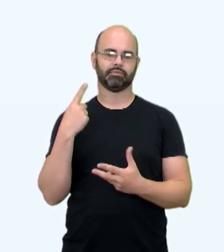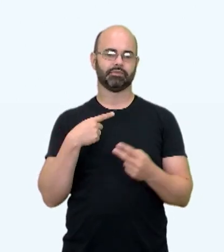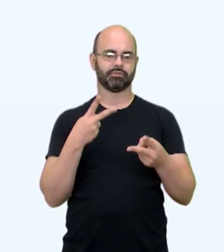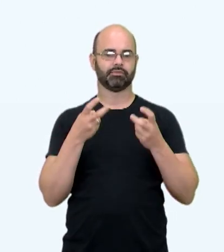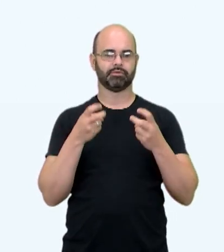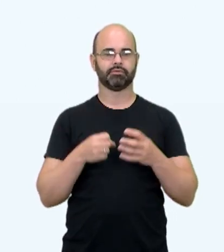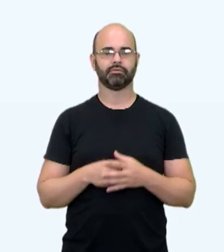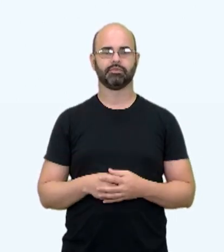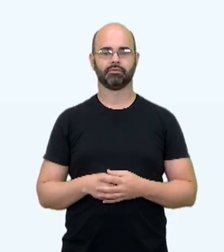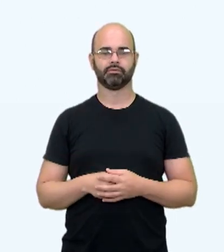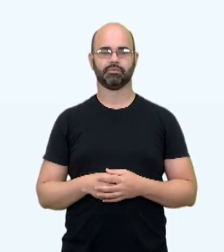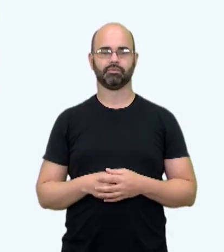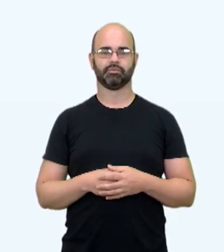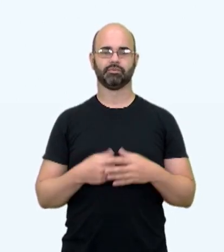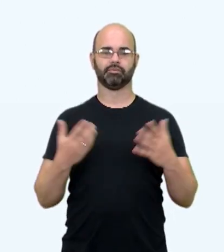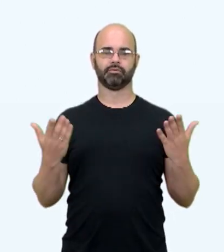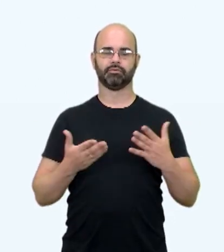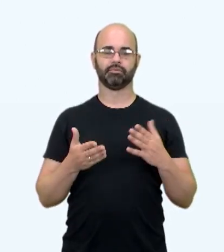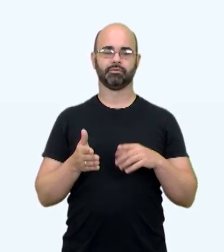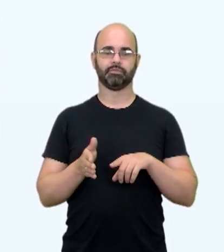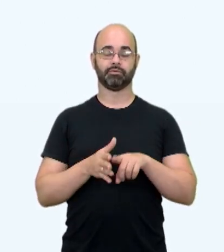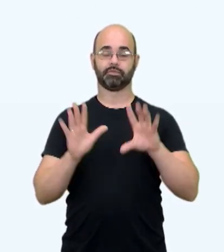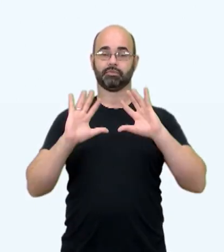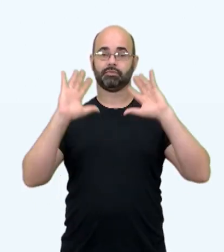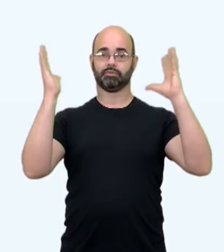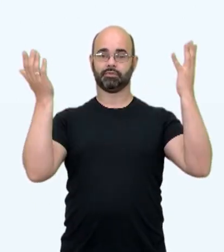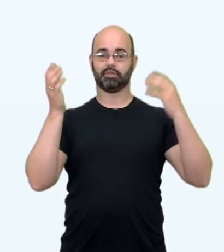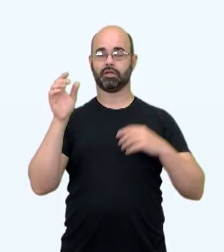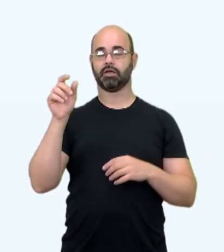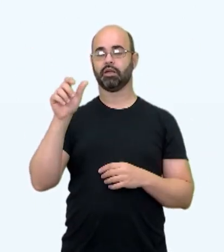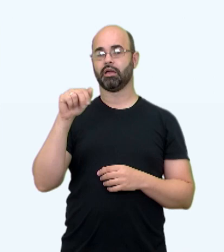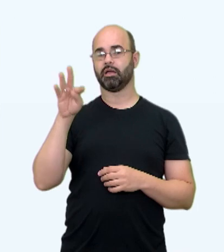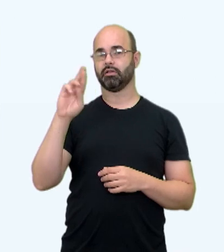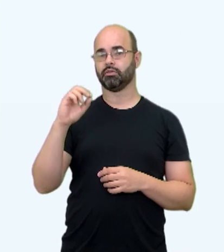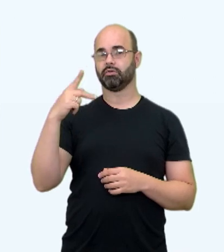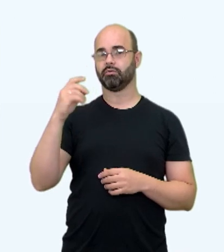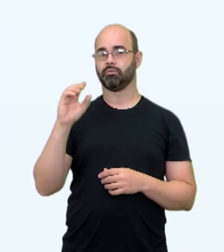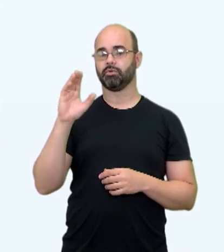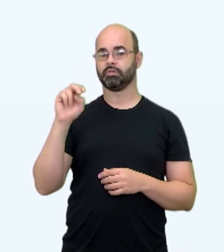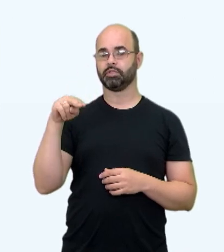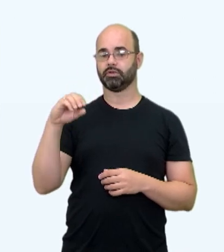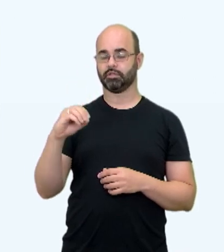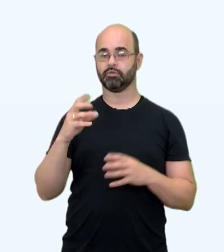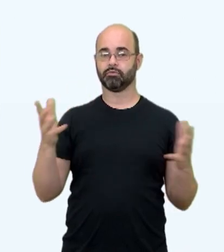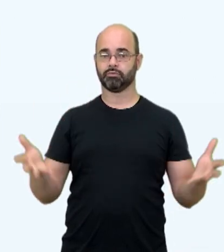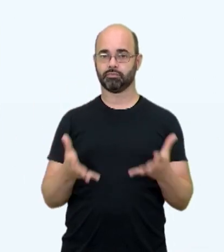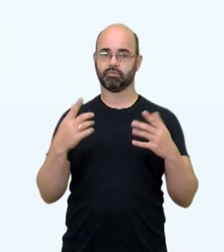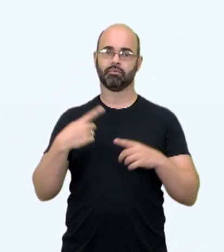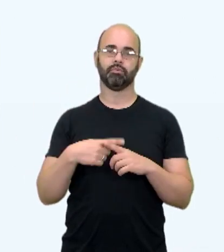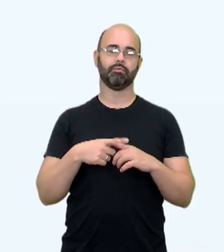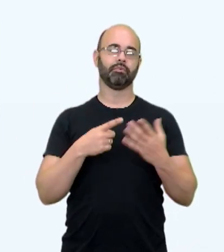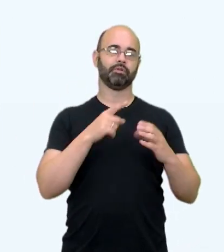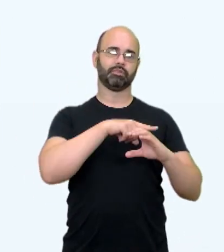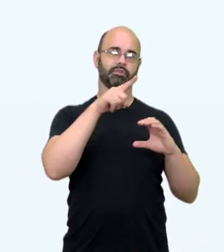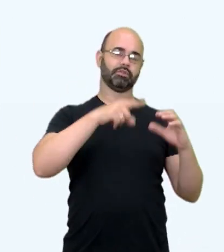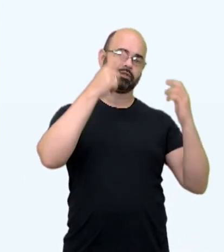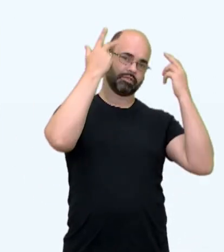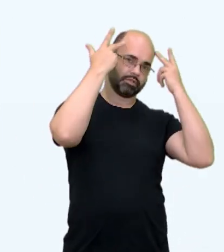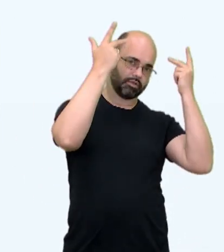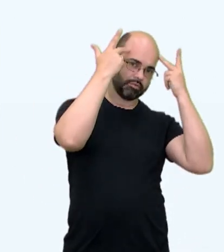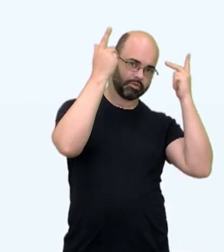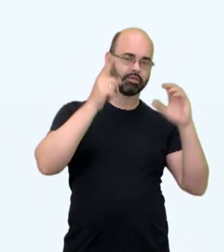Diálogos Antropoceno foi uma iniciativa nossa para promover diálogos entre cientistas naturais e